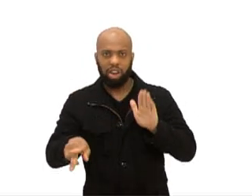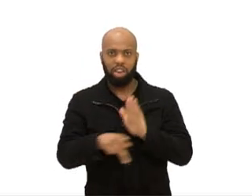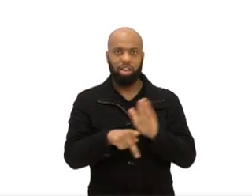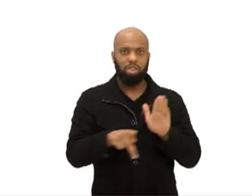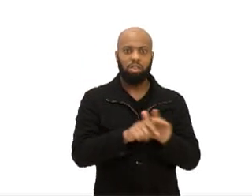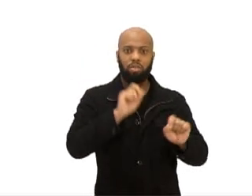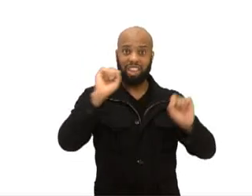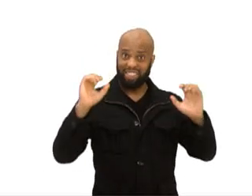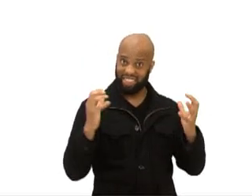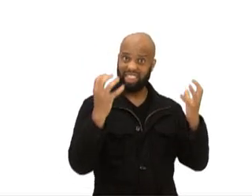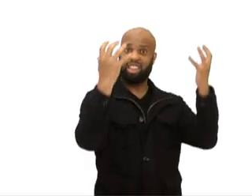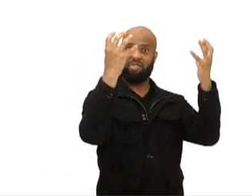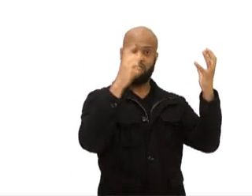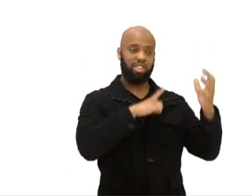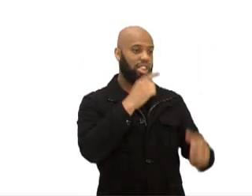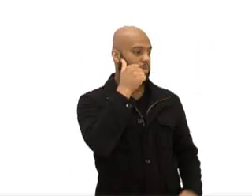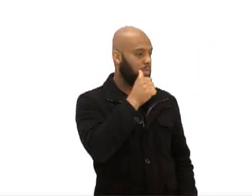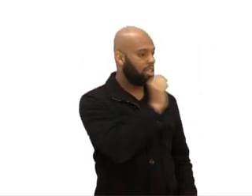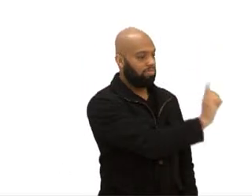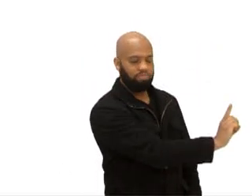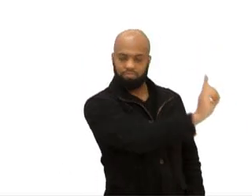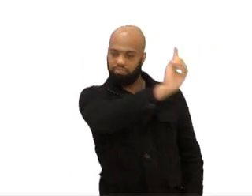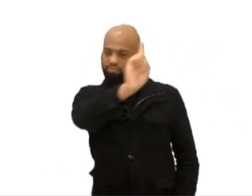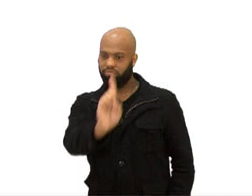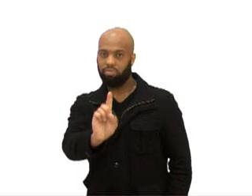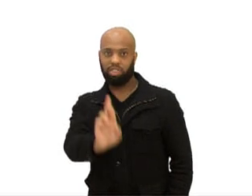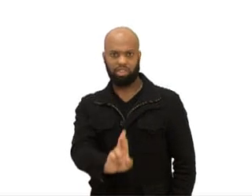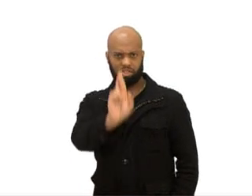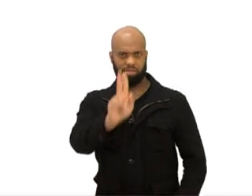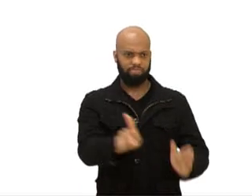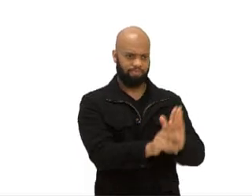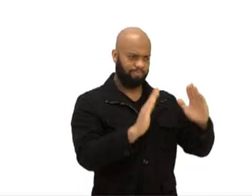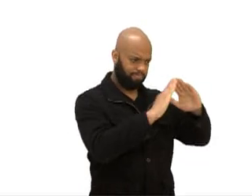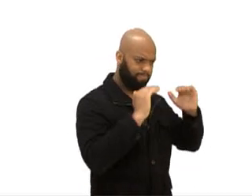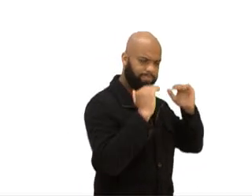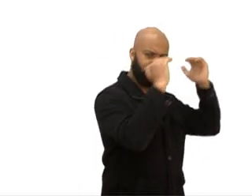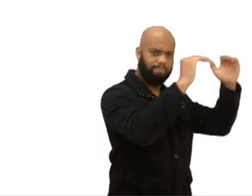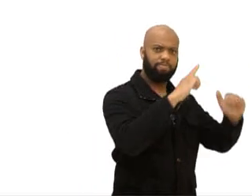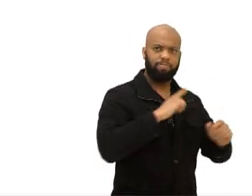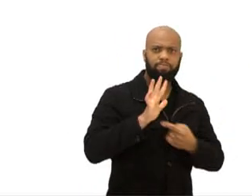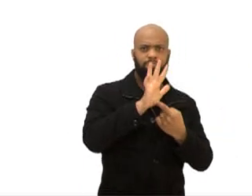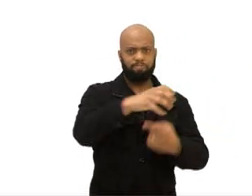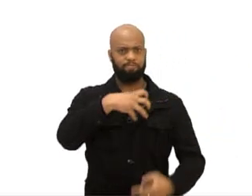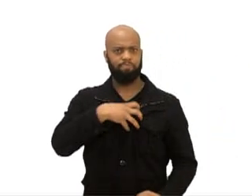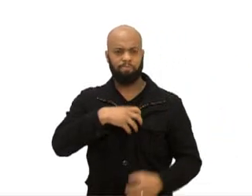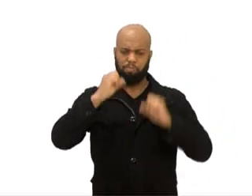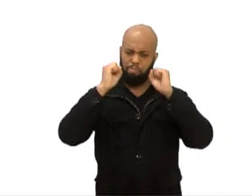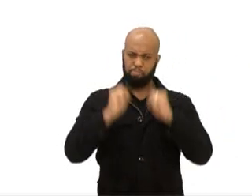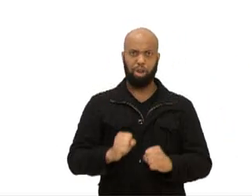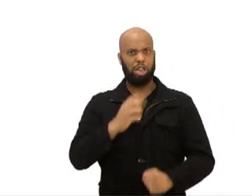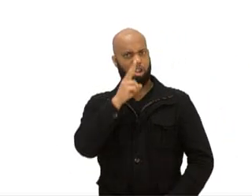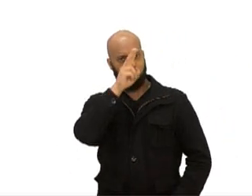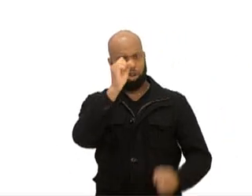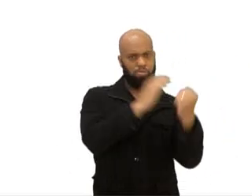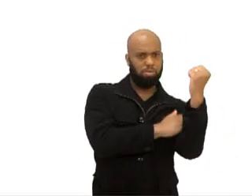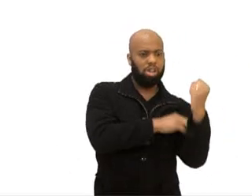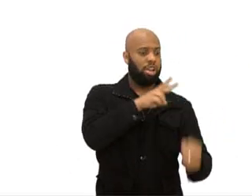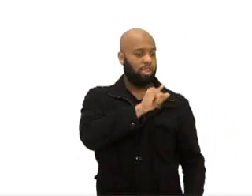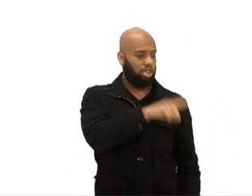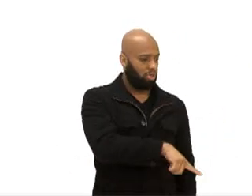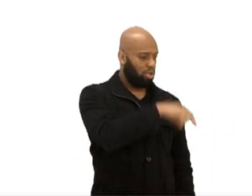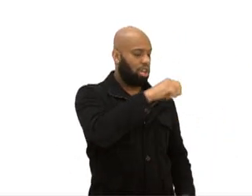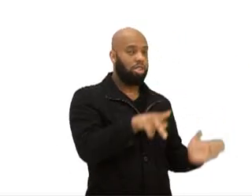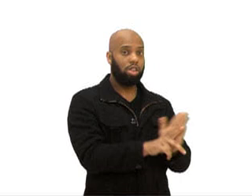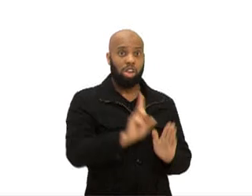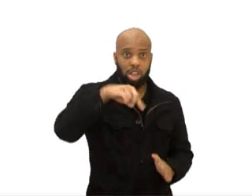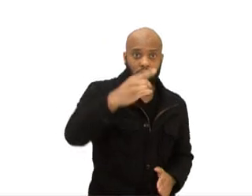real, evento em que jovens prateados, representantes das grandes casas nobres, demonstram seus poderes para serem escolhidas